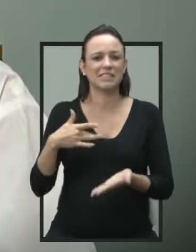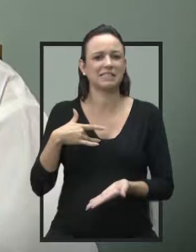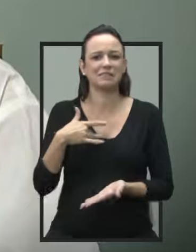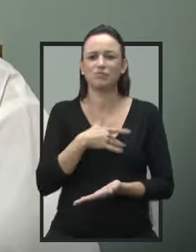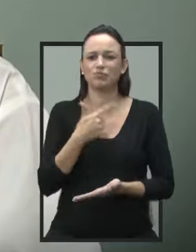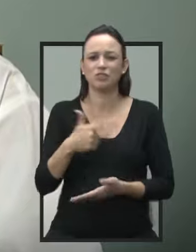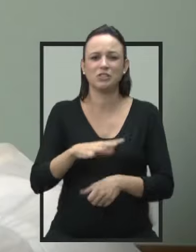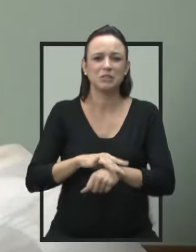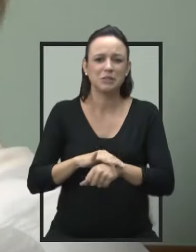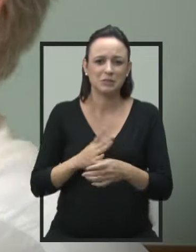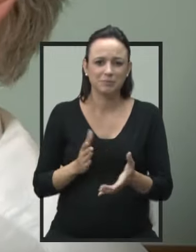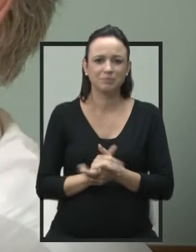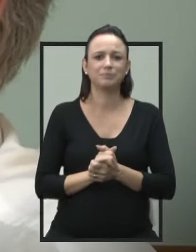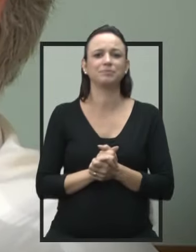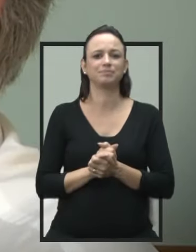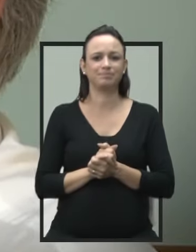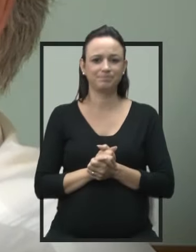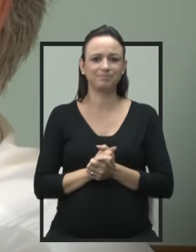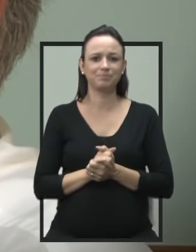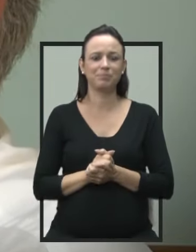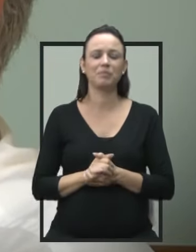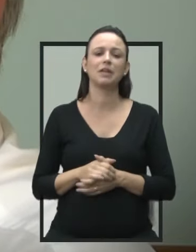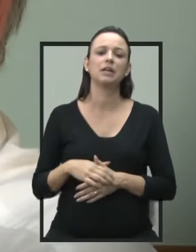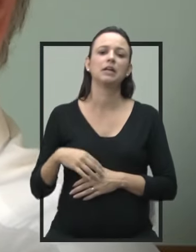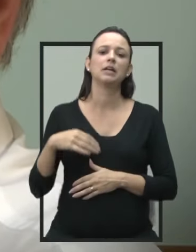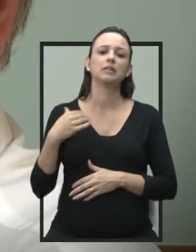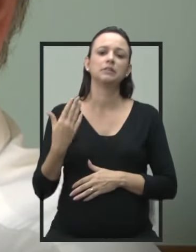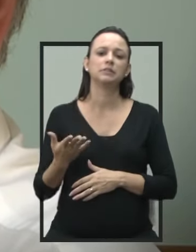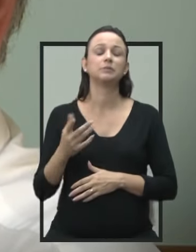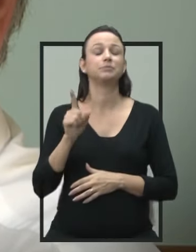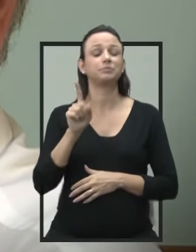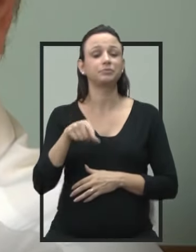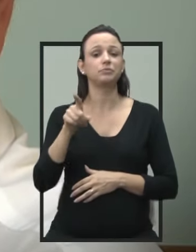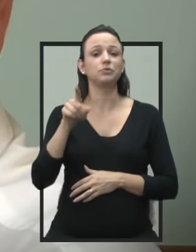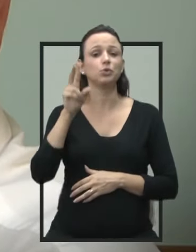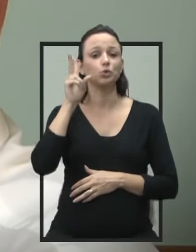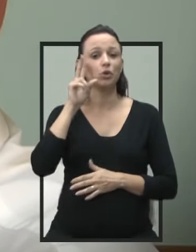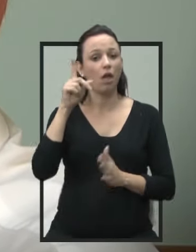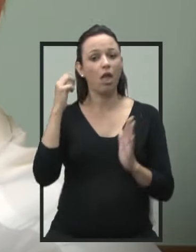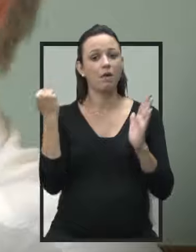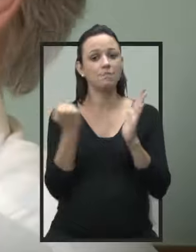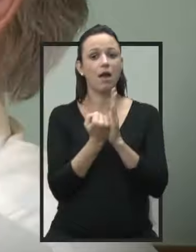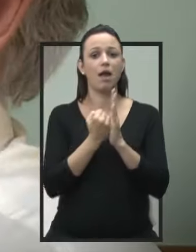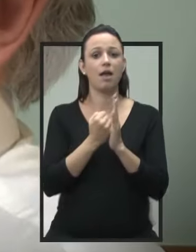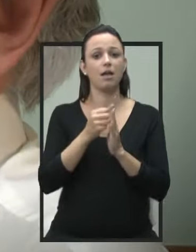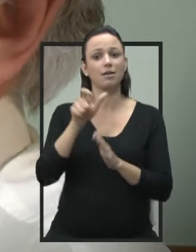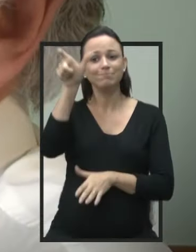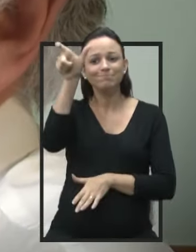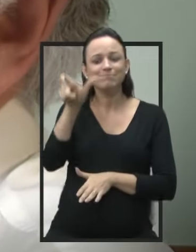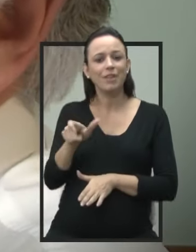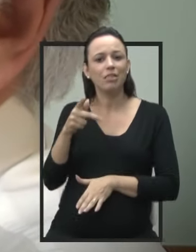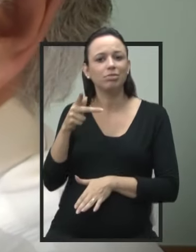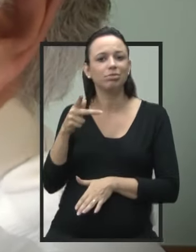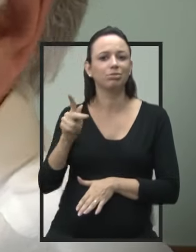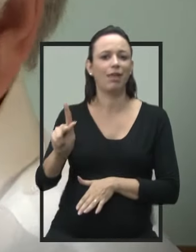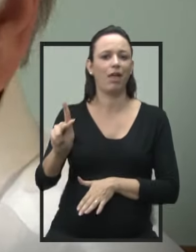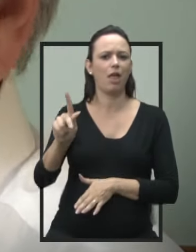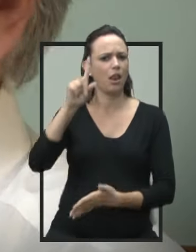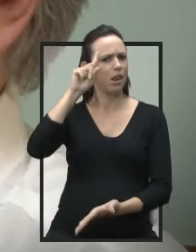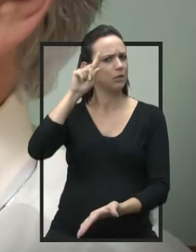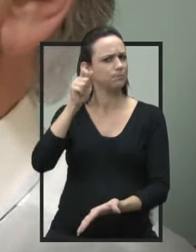saúde. É sui generis aqui para nós, né? E é um fato que marca a personalidade dele, né?